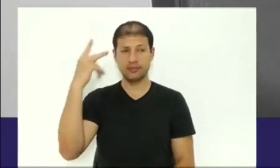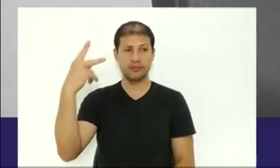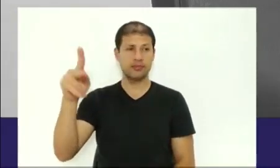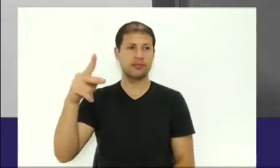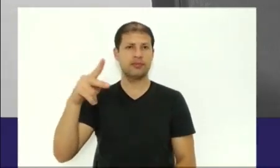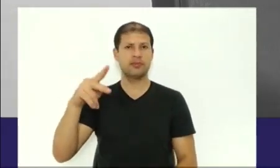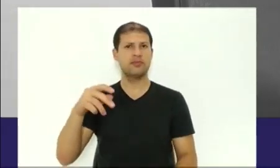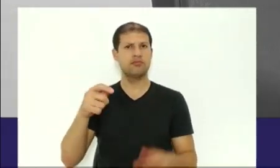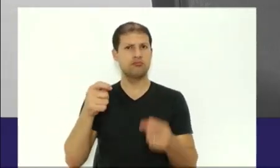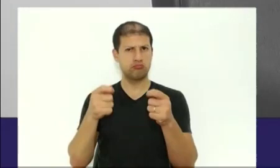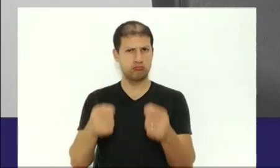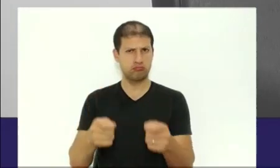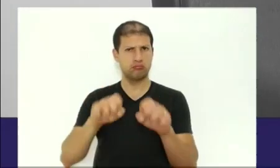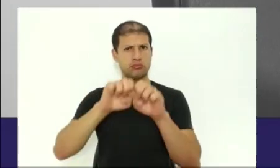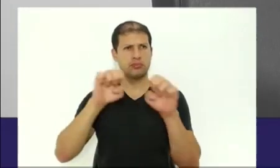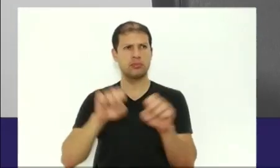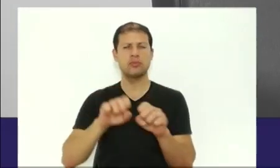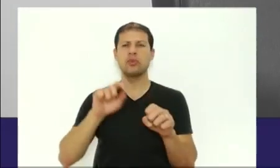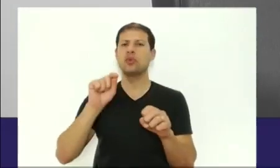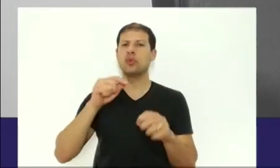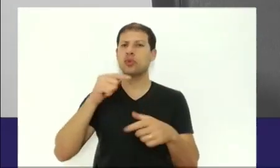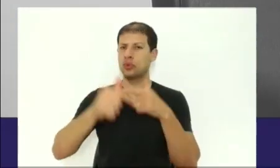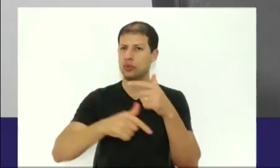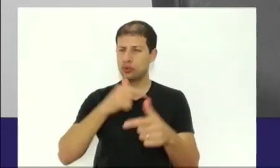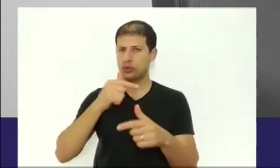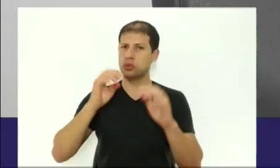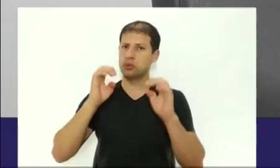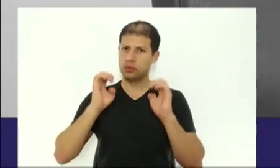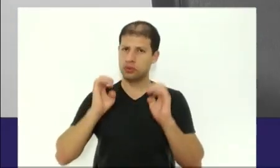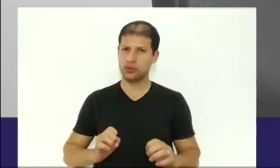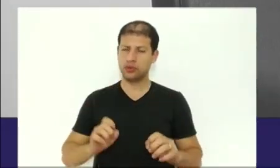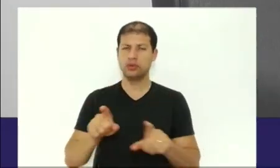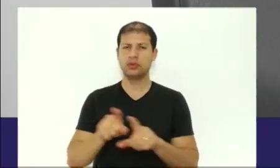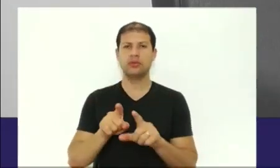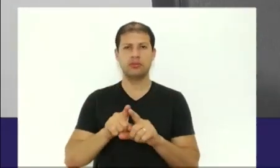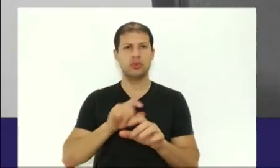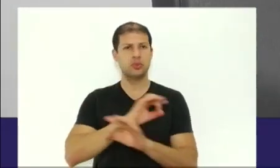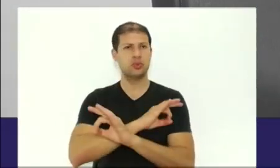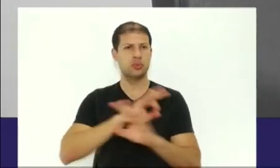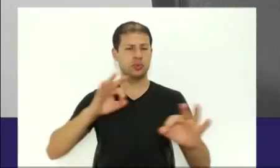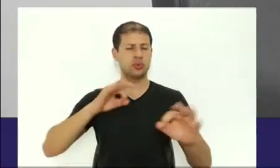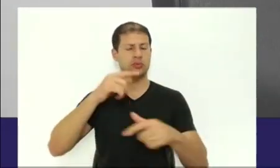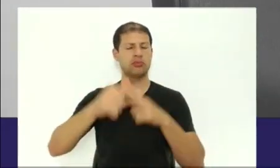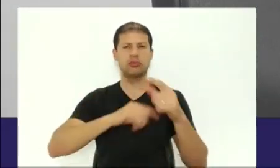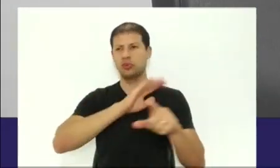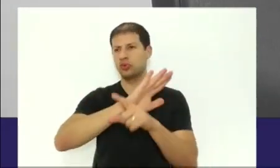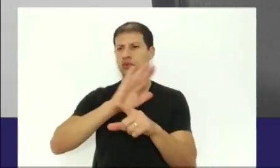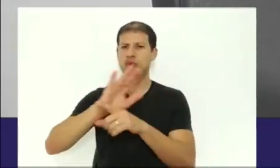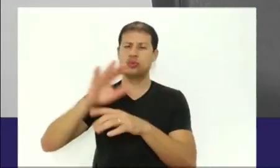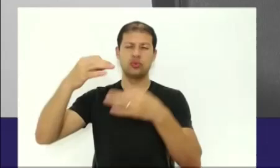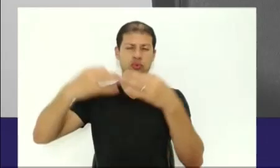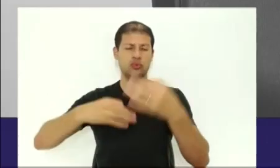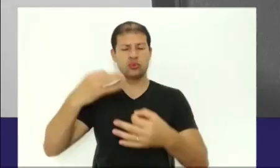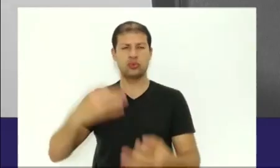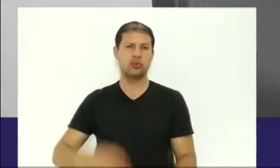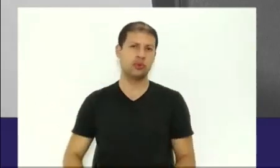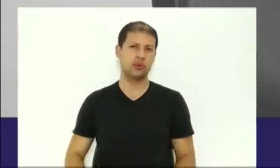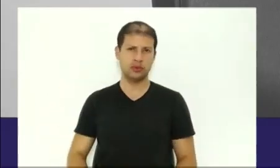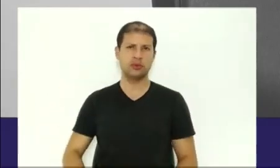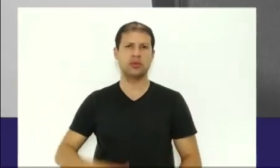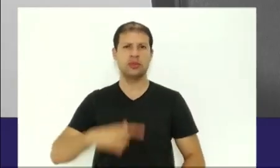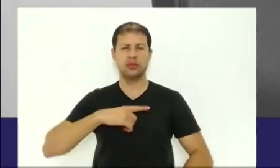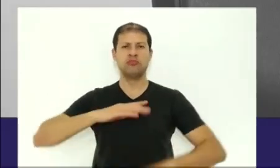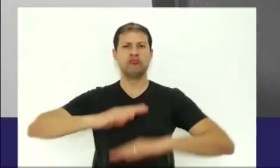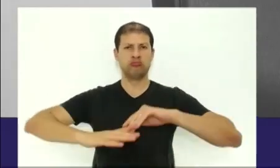estrutura é o trabalho alicerciado na ética e na excelência de prestação de serviços jurídicos, com profissionais de alto